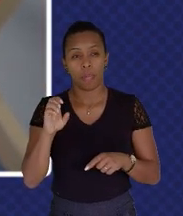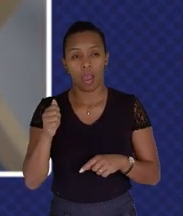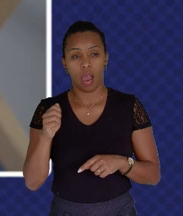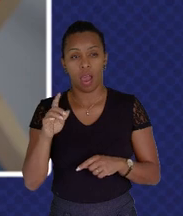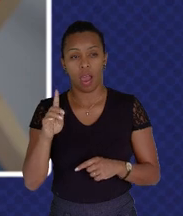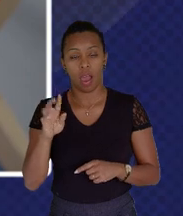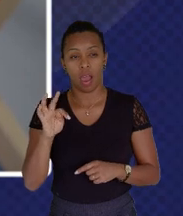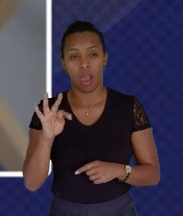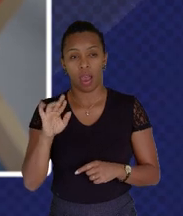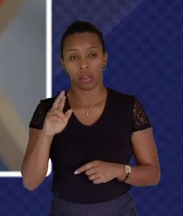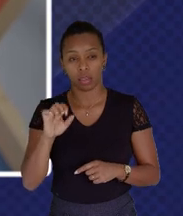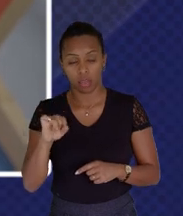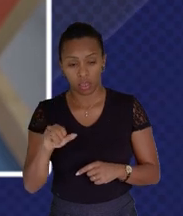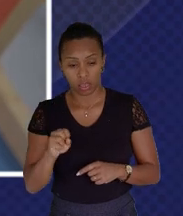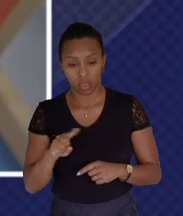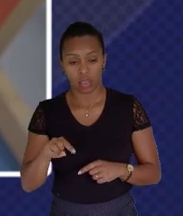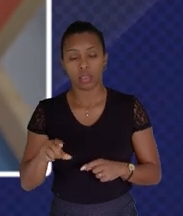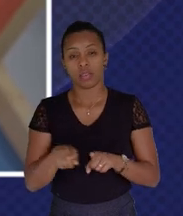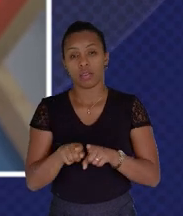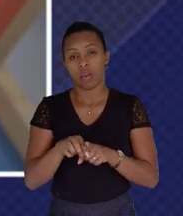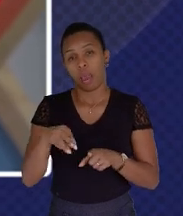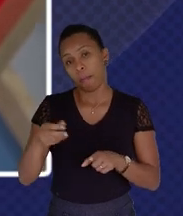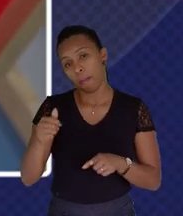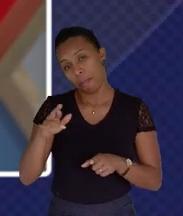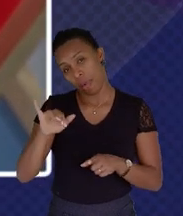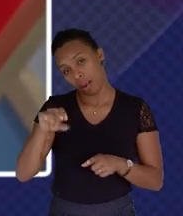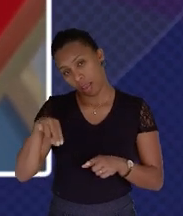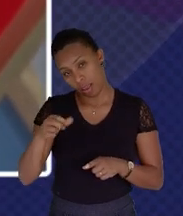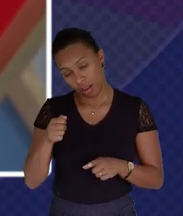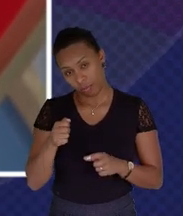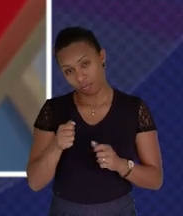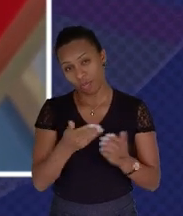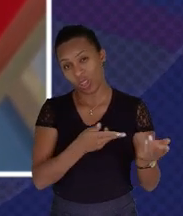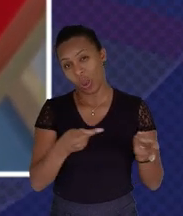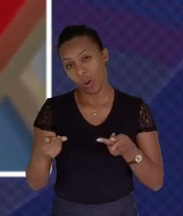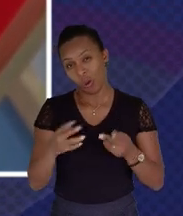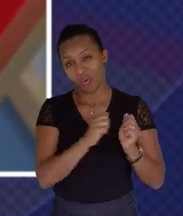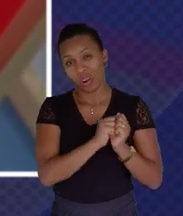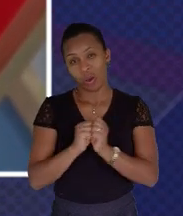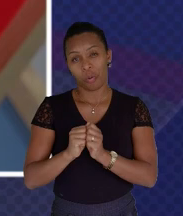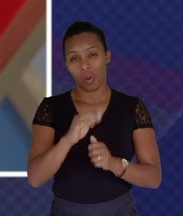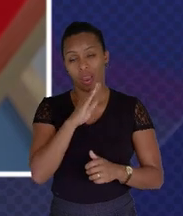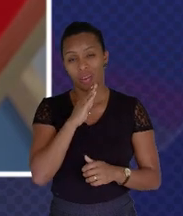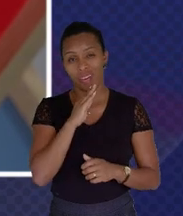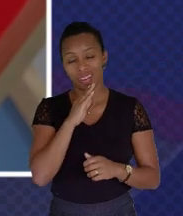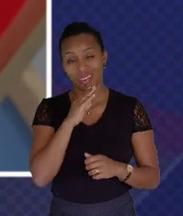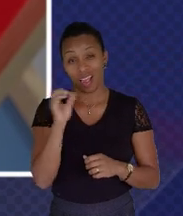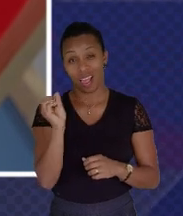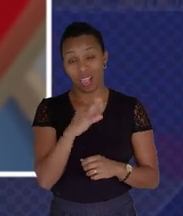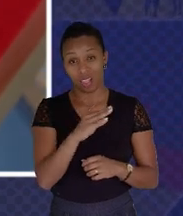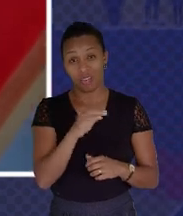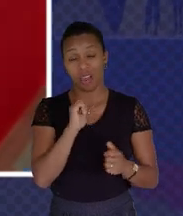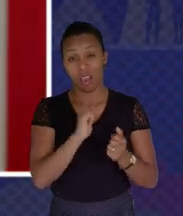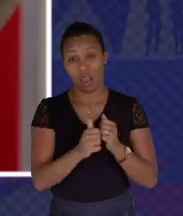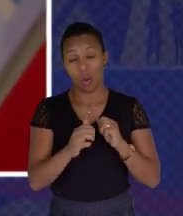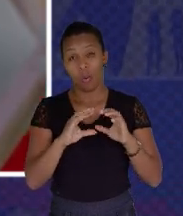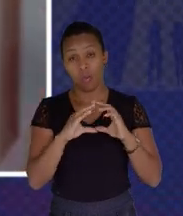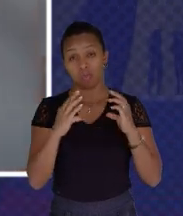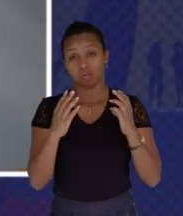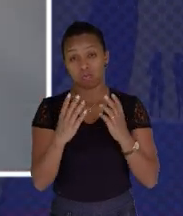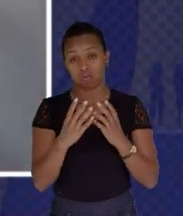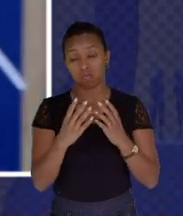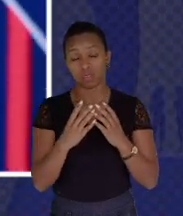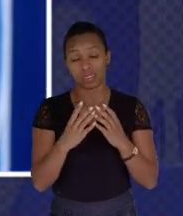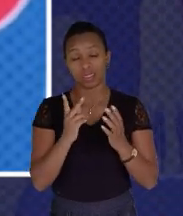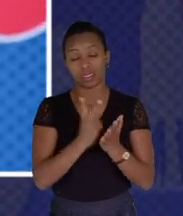pelo Silvio, da Genova e a Marina. E convido todos vocês a acompanharem e conhecerem. Inovação, gente é um esporte coletivo, nós fazemos sempre